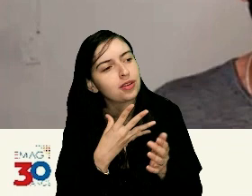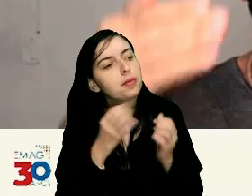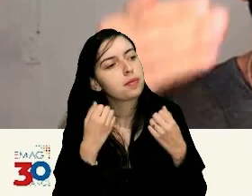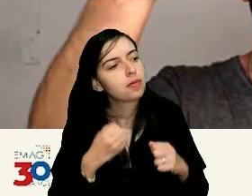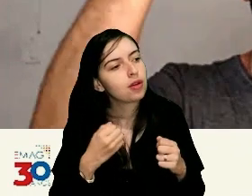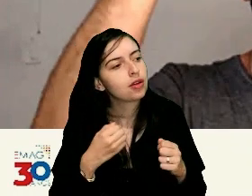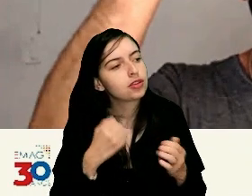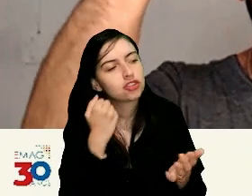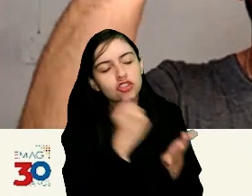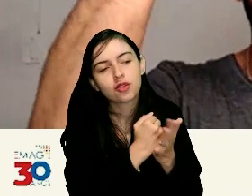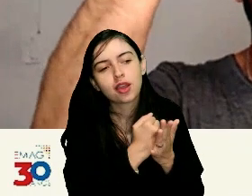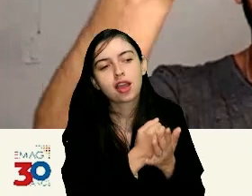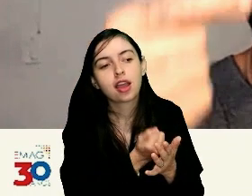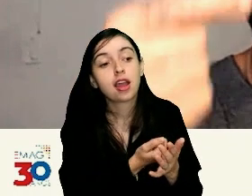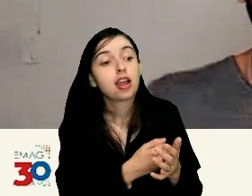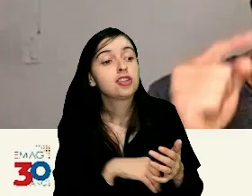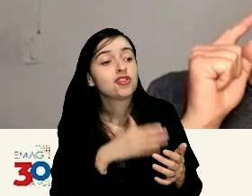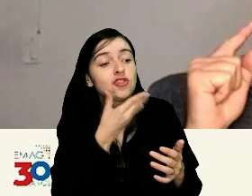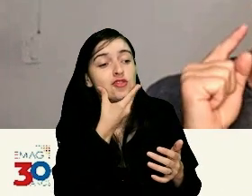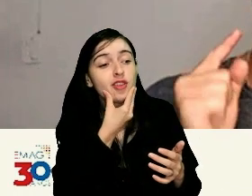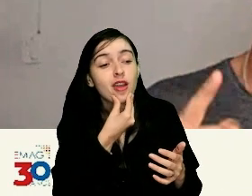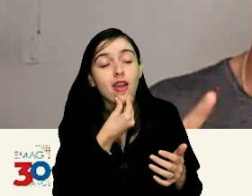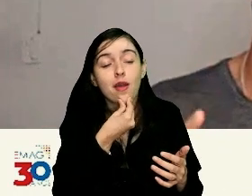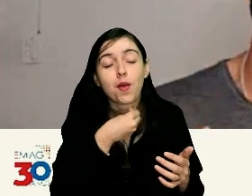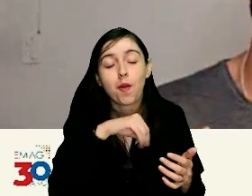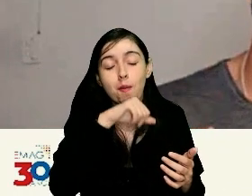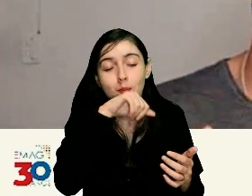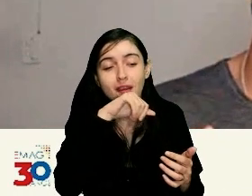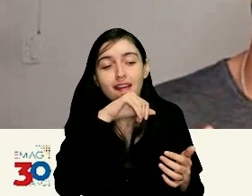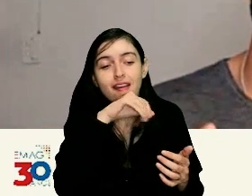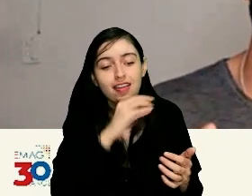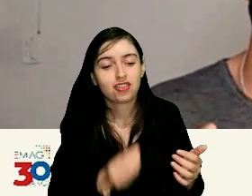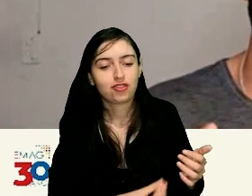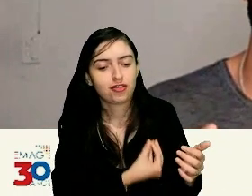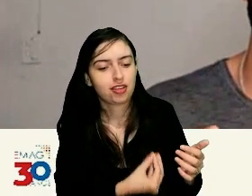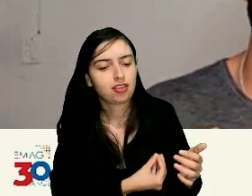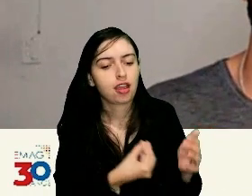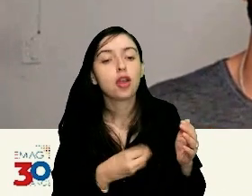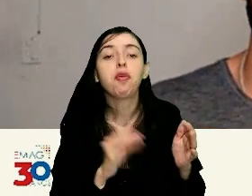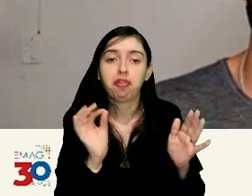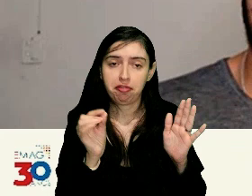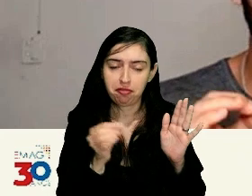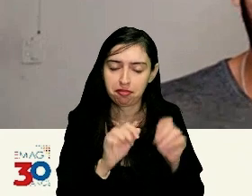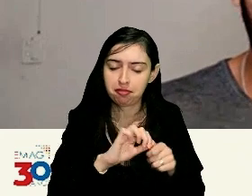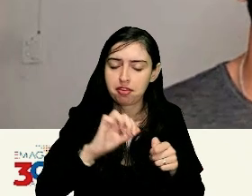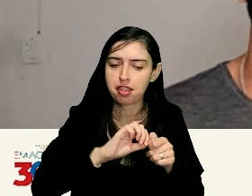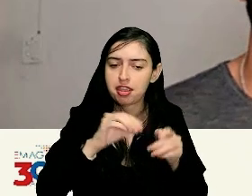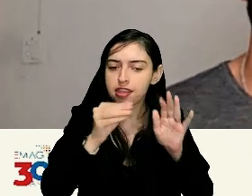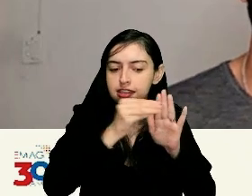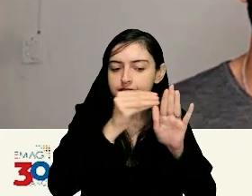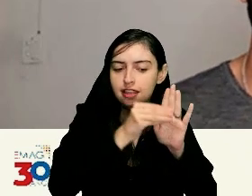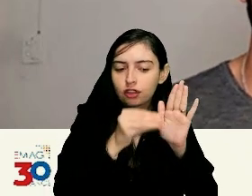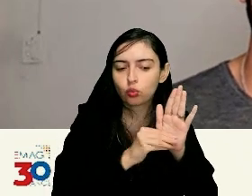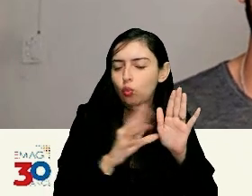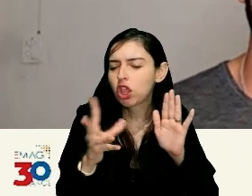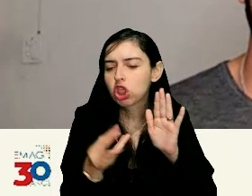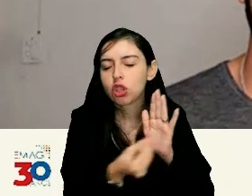ativo, porque eu cumpri os checklists de tarefas. Mas não é só